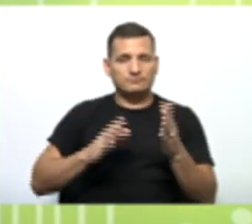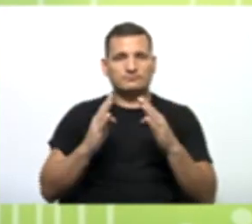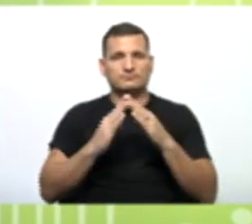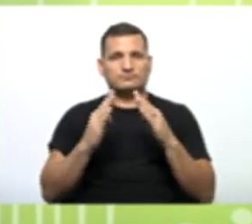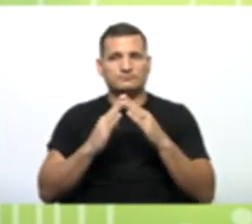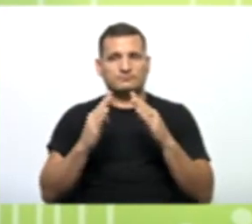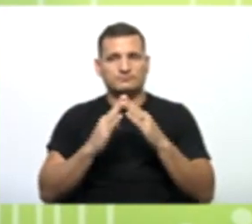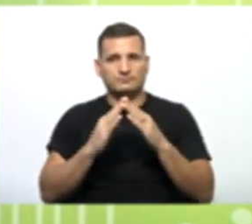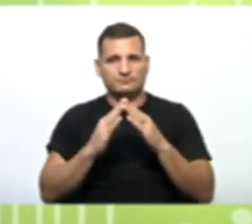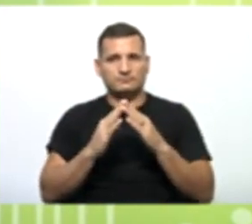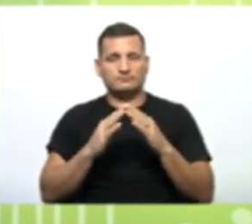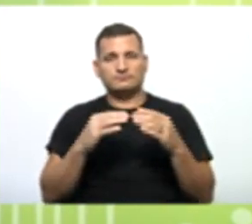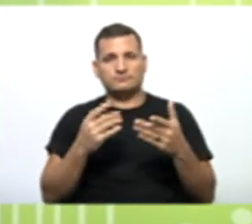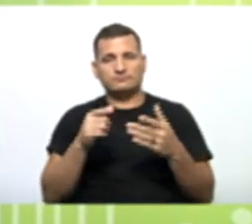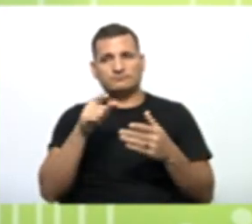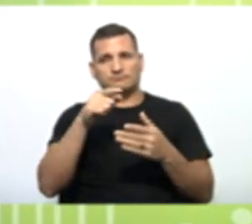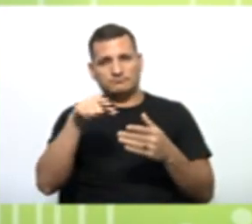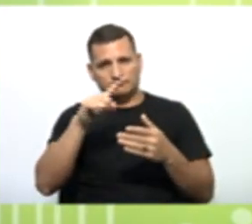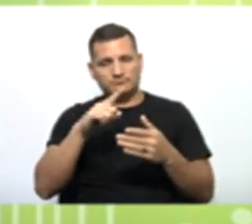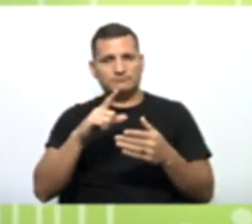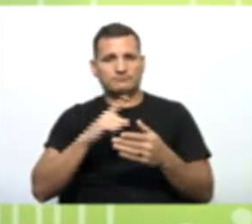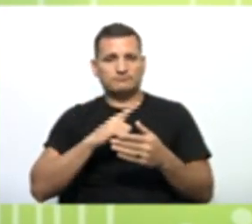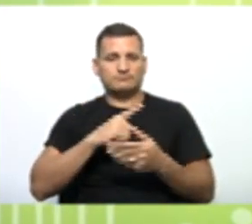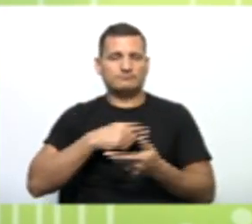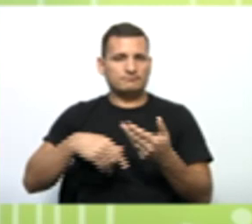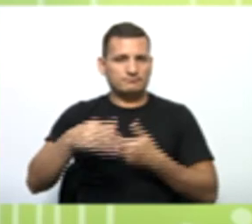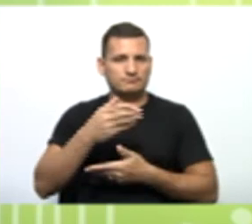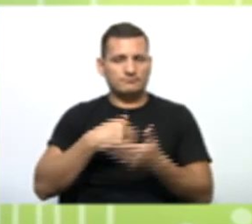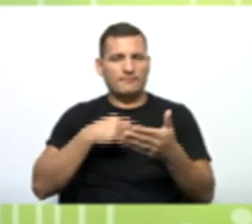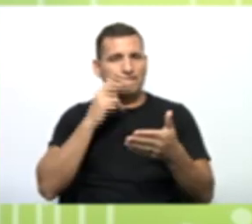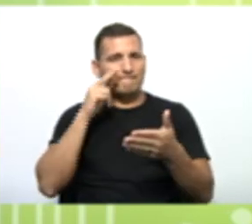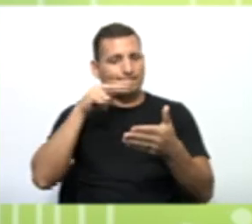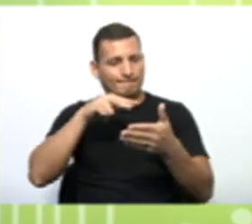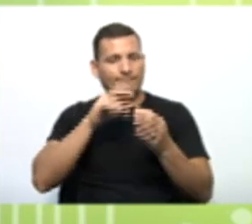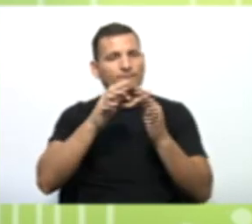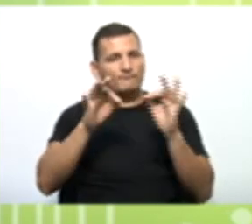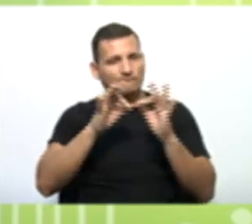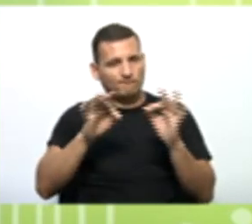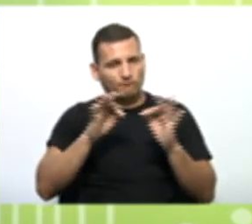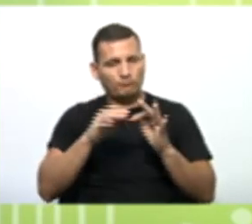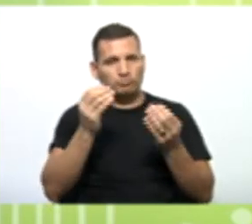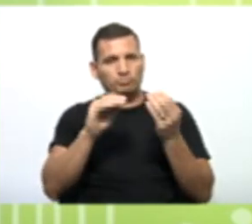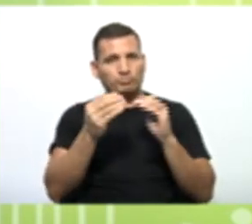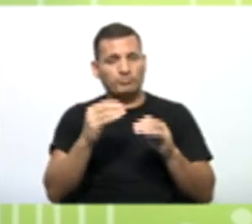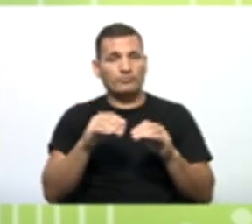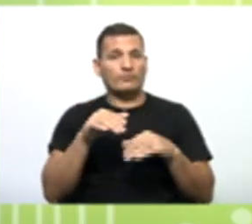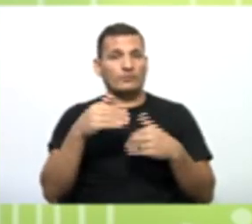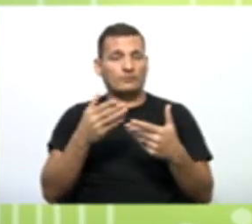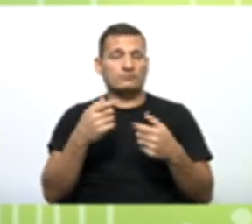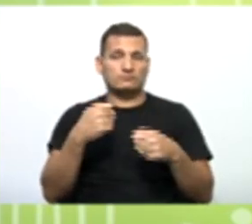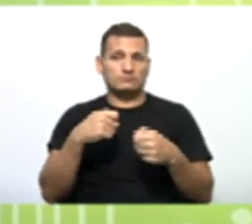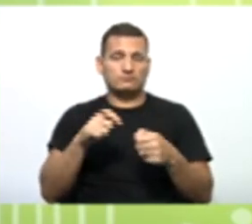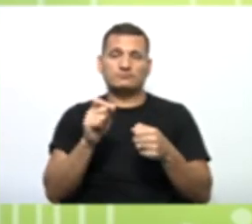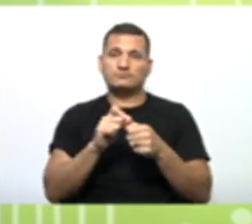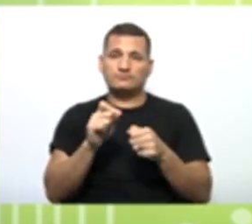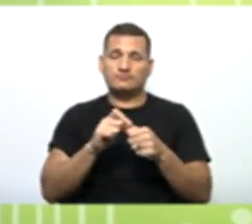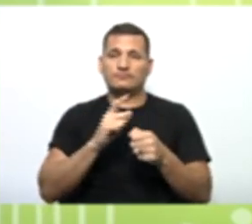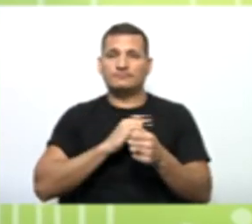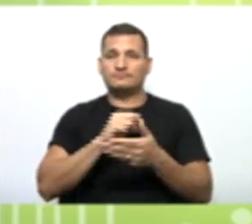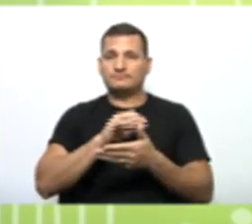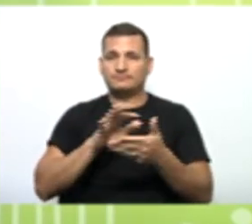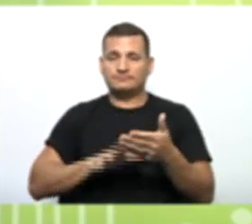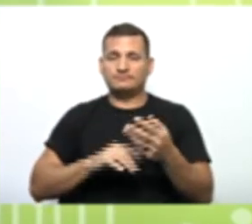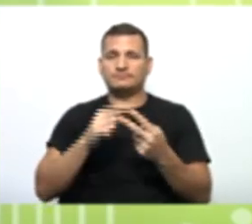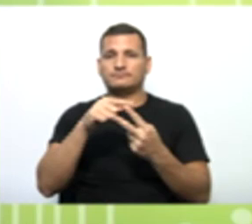percurso, gente. Vocês estão contribuindo, eu estou vendo lá os comentários, então assim, não deixe de participar. Nós estamos 2